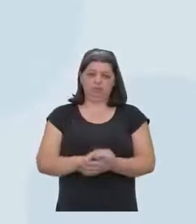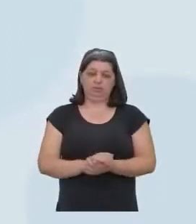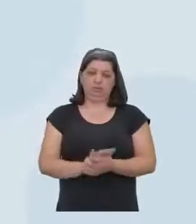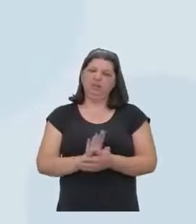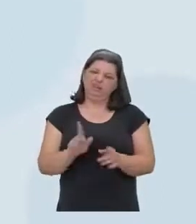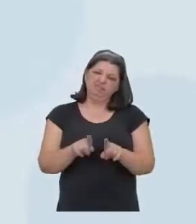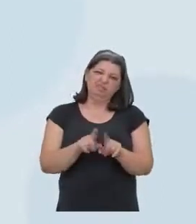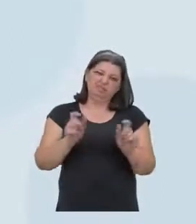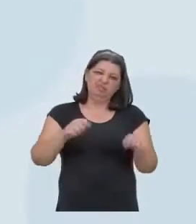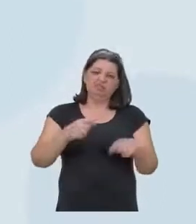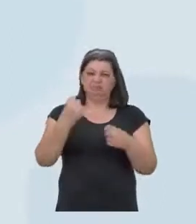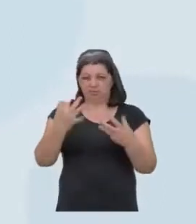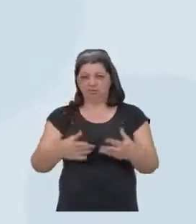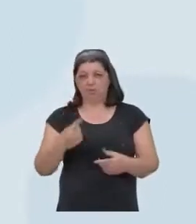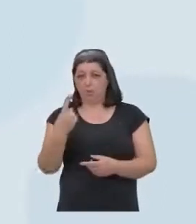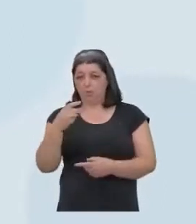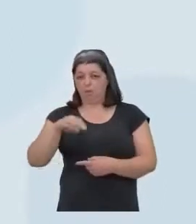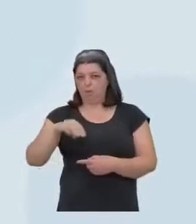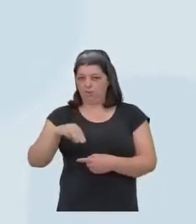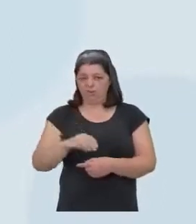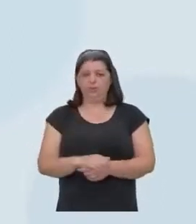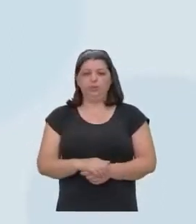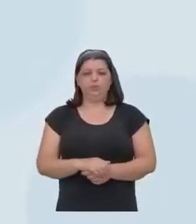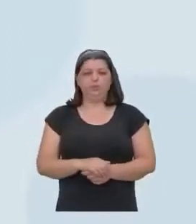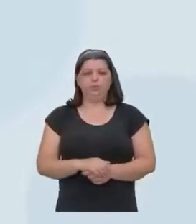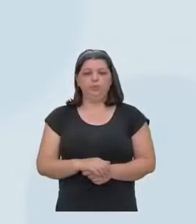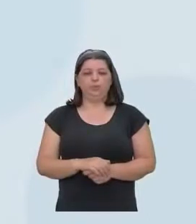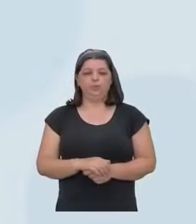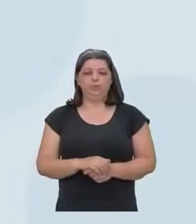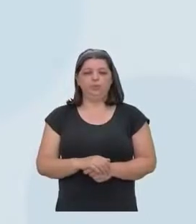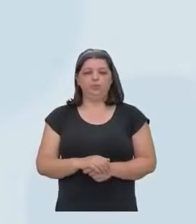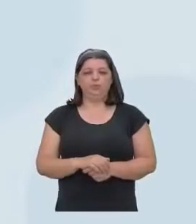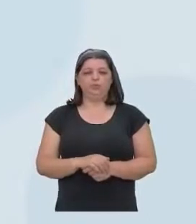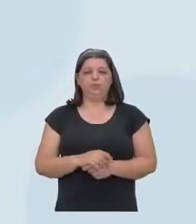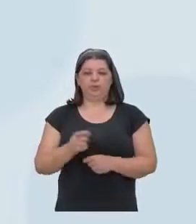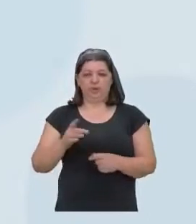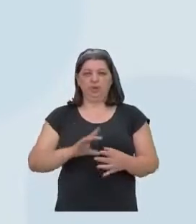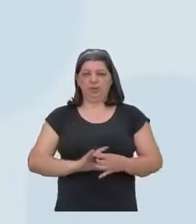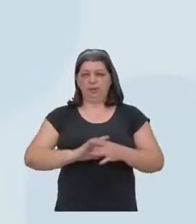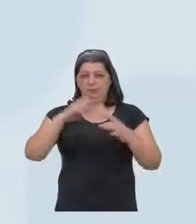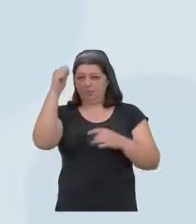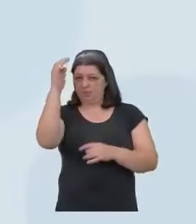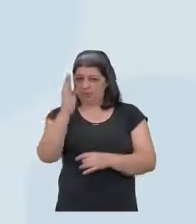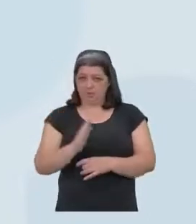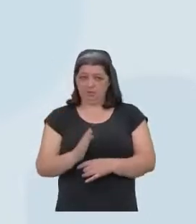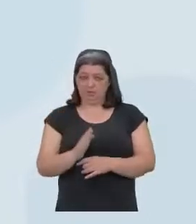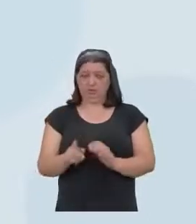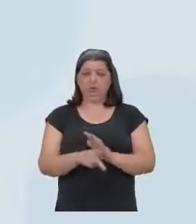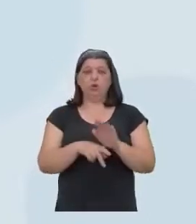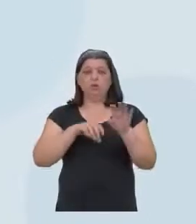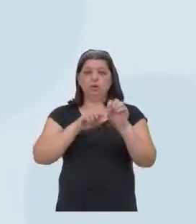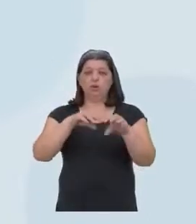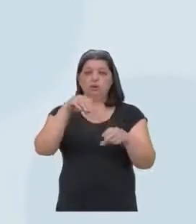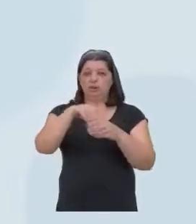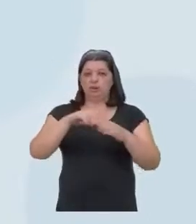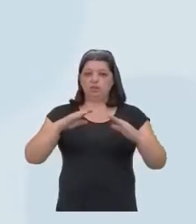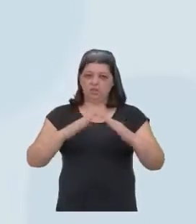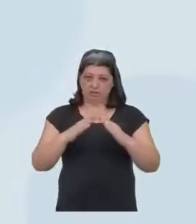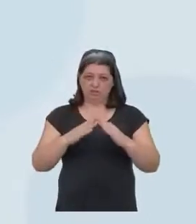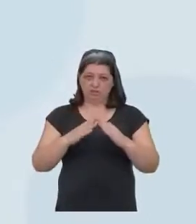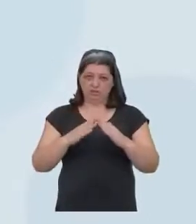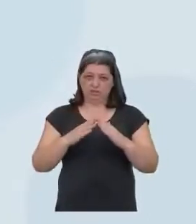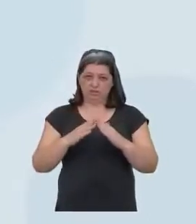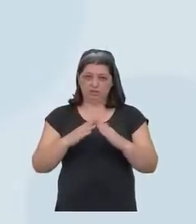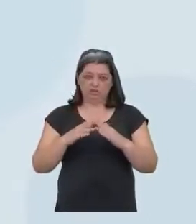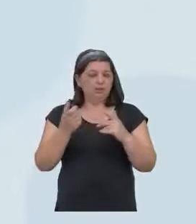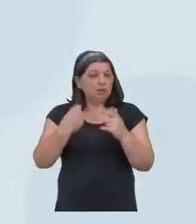que a gente aceita. 1 minuto, homeschooling, educação domiciliar, deveria ser permitida no Brasil? Ou seja, você aprender